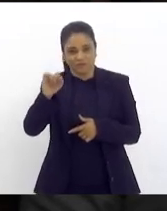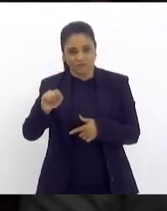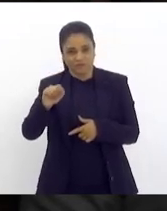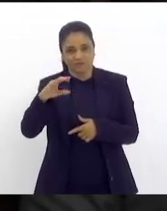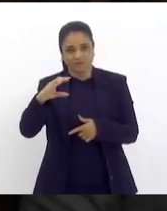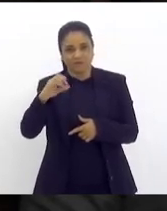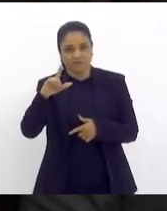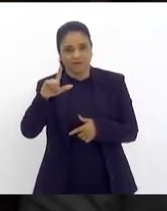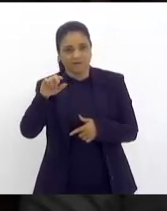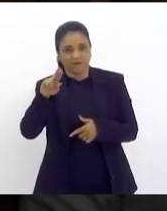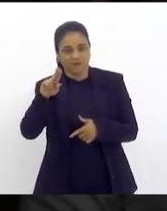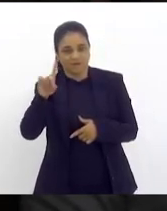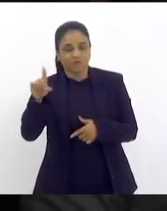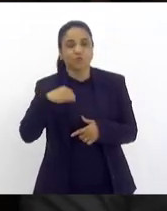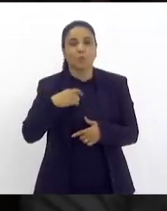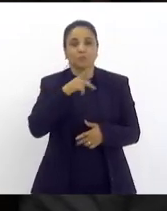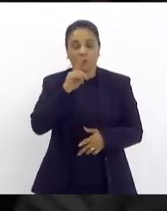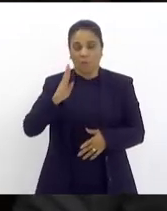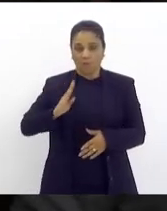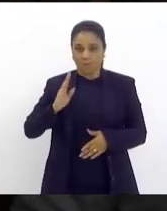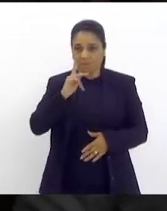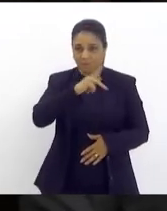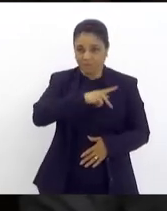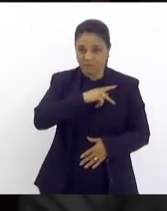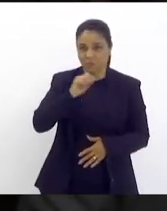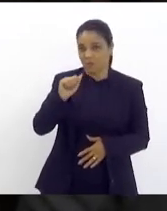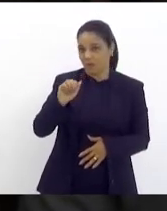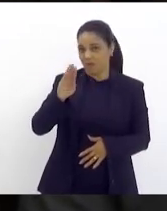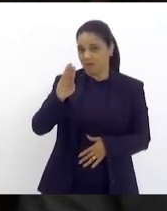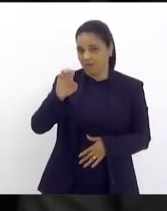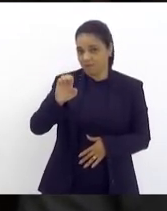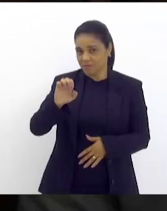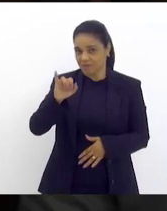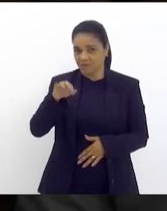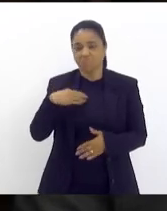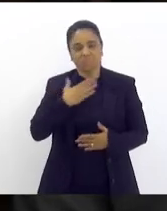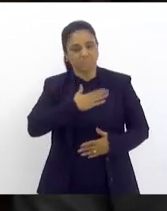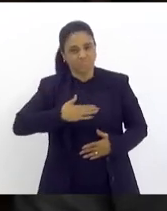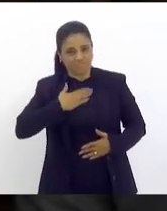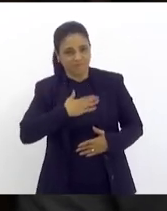nosso bispo Abner, uma satisfação, um prazer conhecer o senhor.